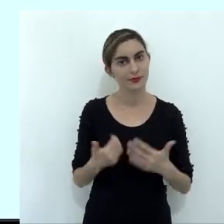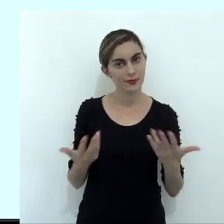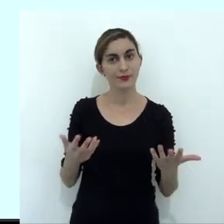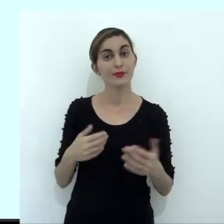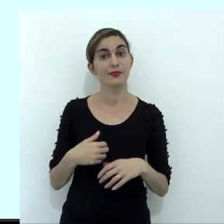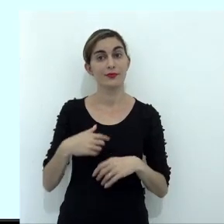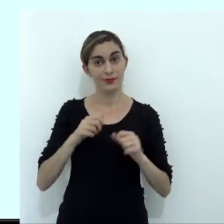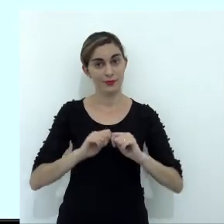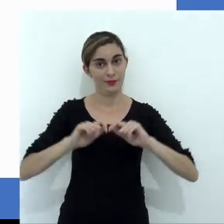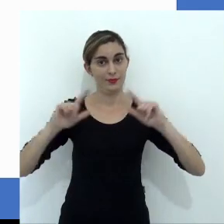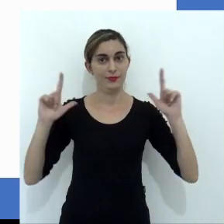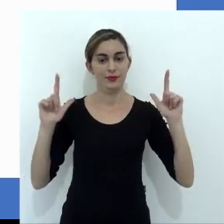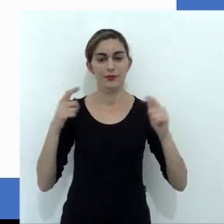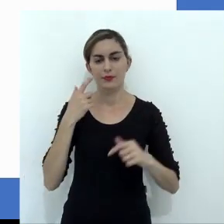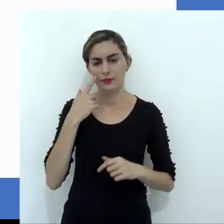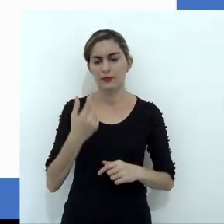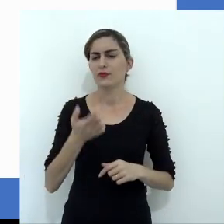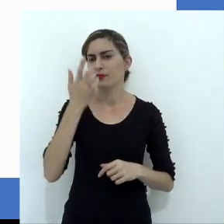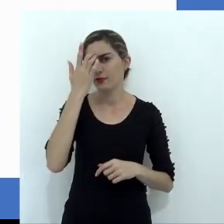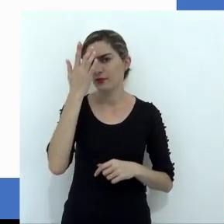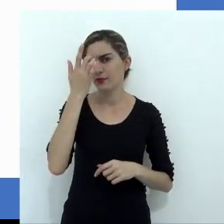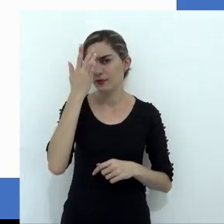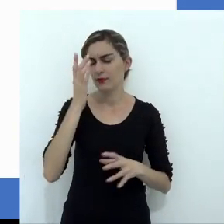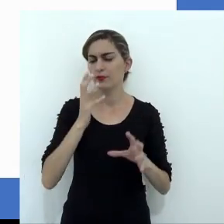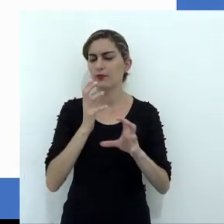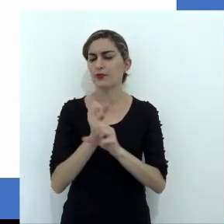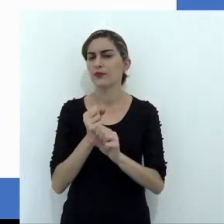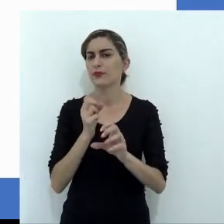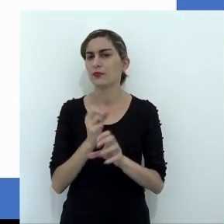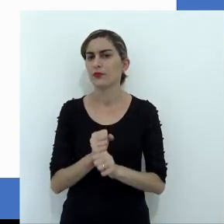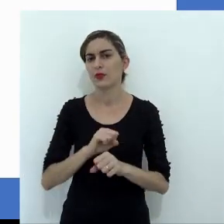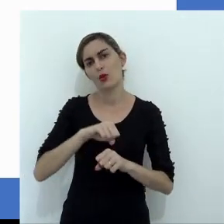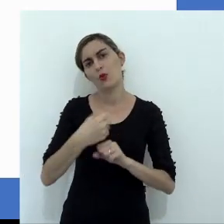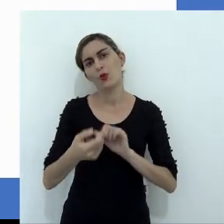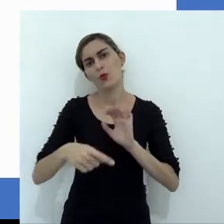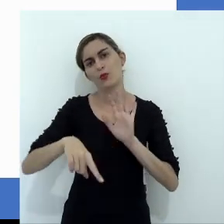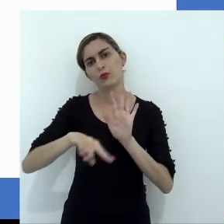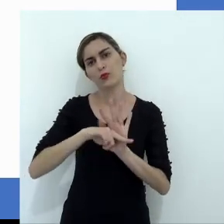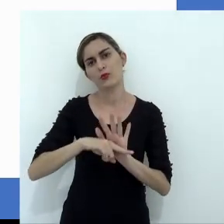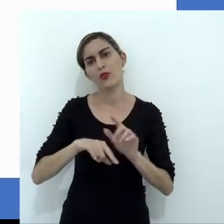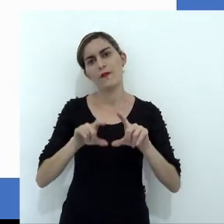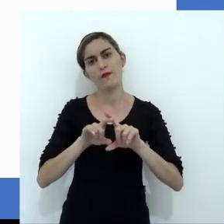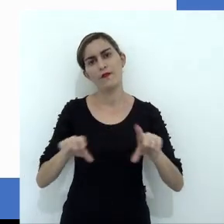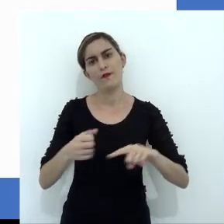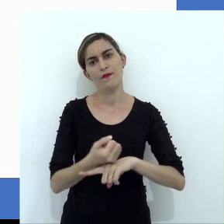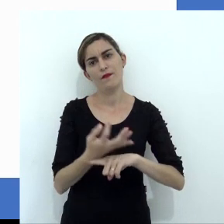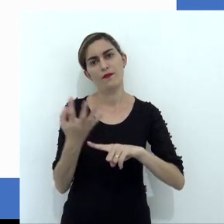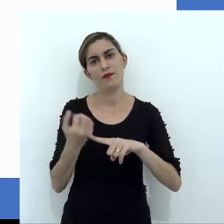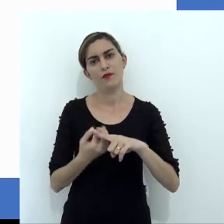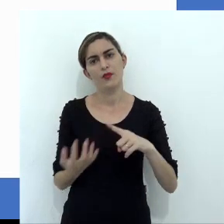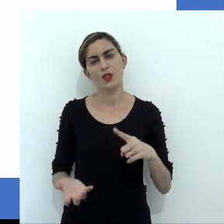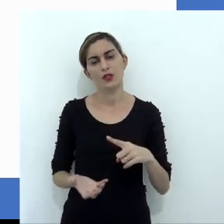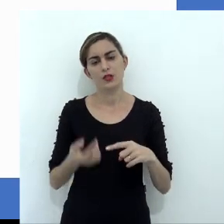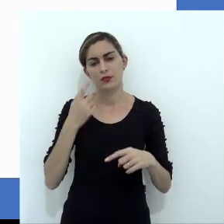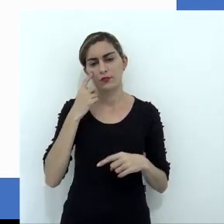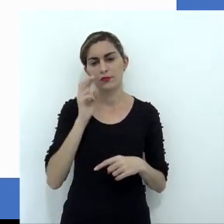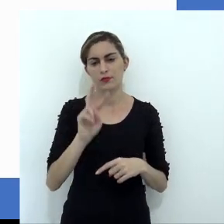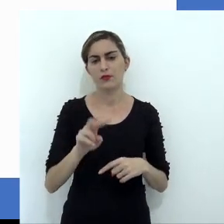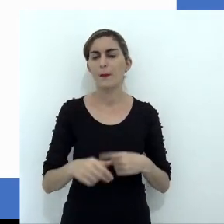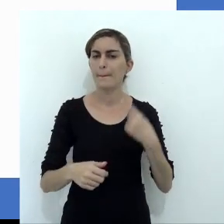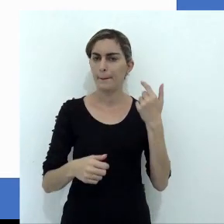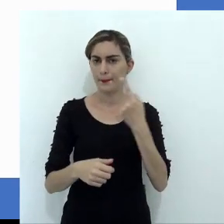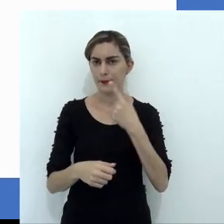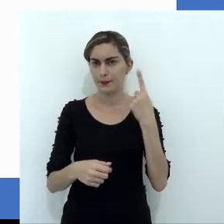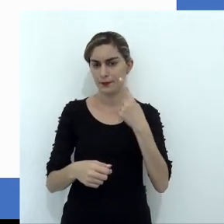vamos para a próxima tela aqui. Ó. E como faço para somar ou subtrair uma fração com outra? Bom, vamos lá aqui no